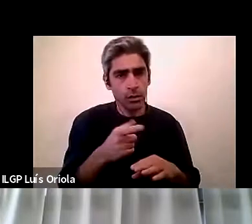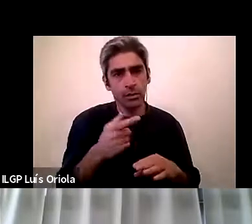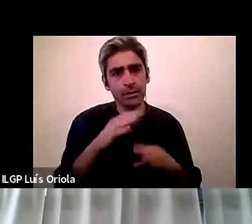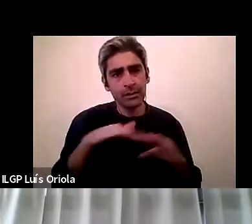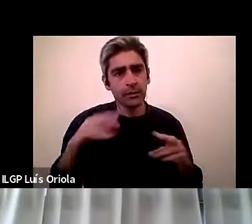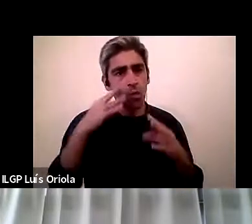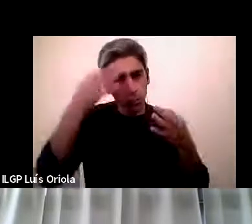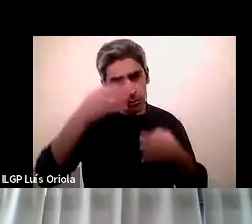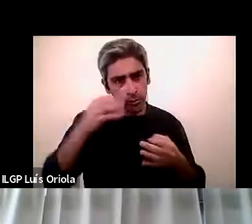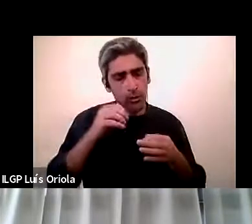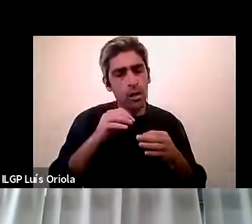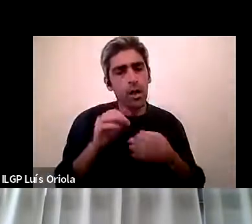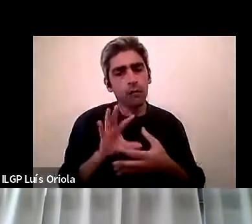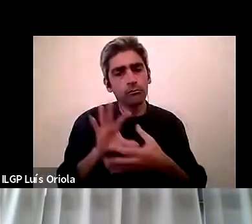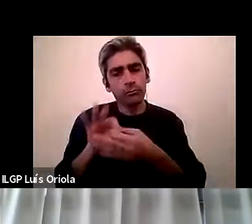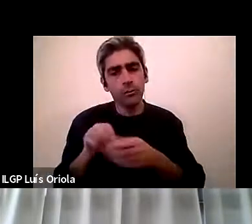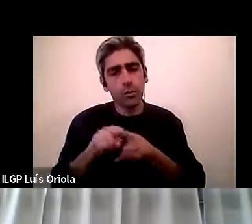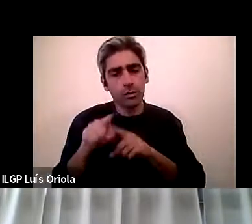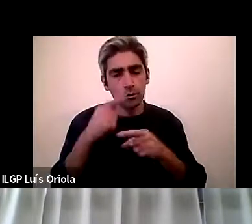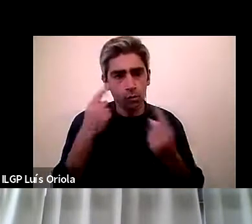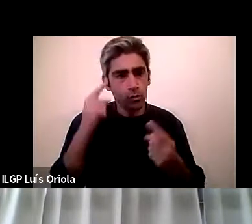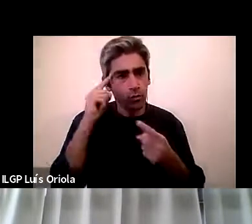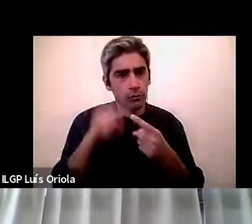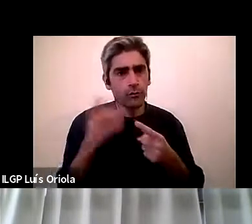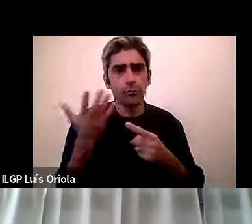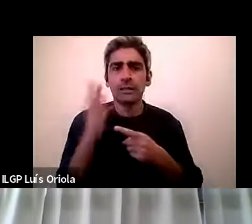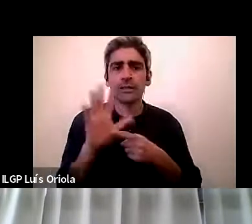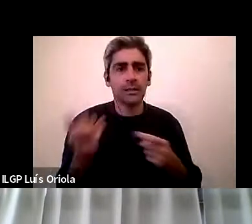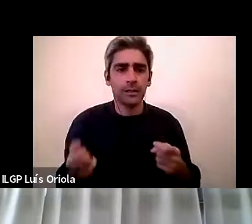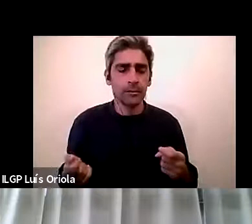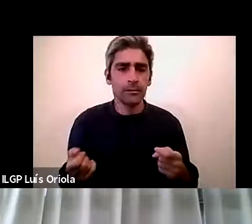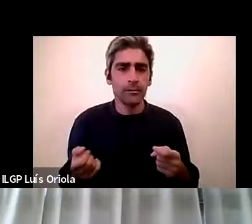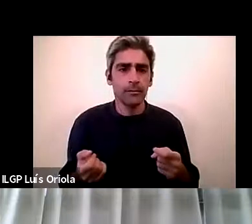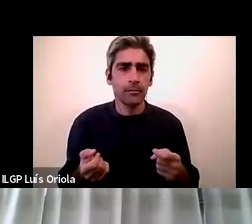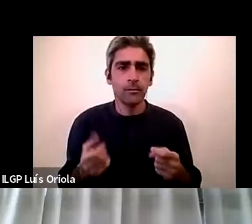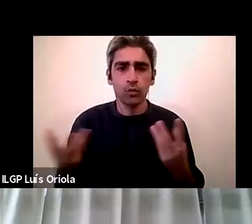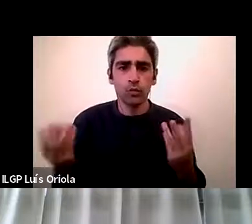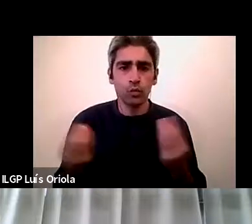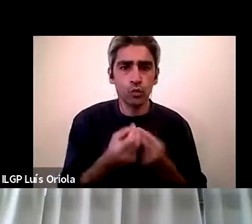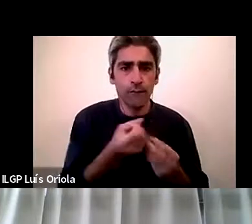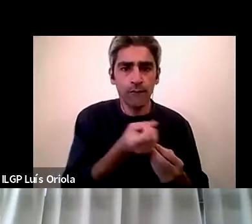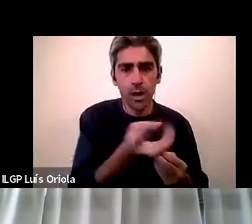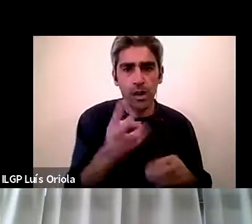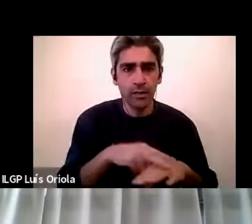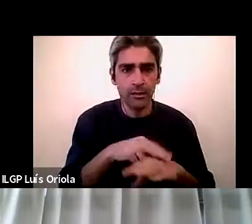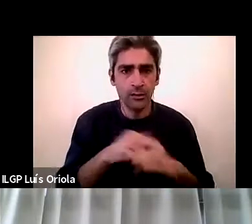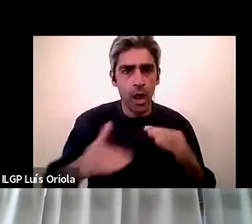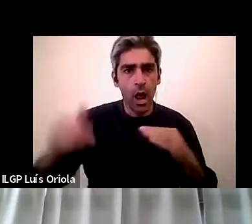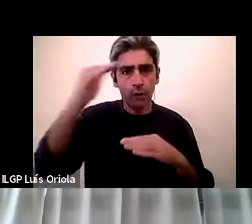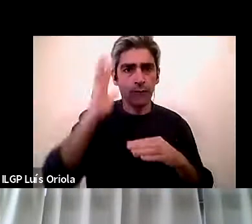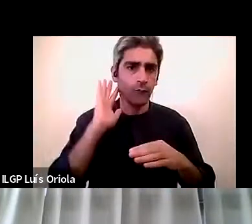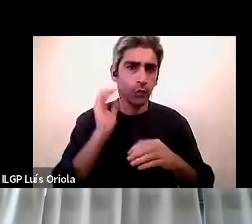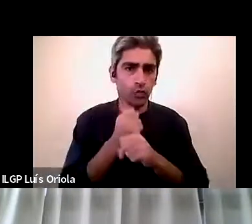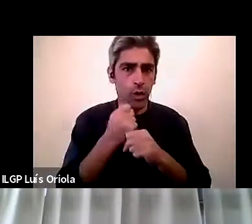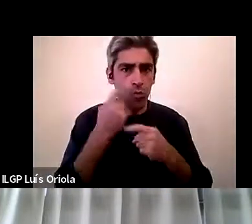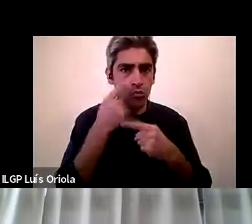comportamentais aplicadas a políticas públicas, onde o objetivo foi, por exemplo, juntar diversos dirigentes e altos funcionários públicos